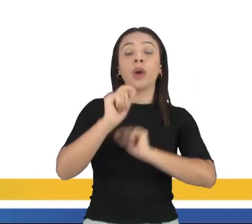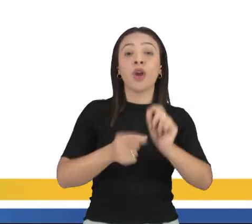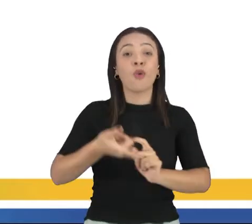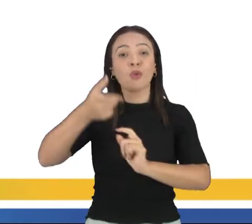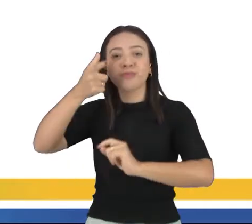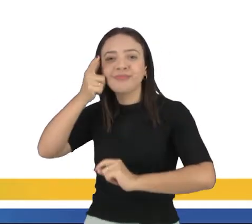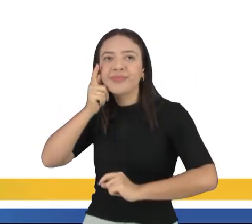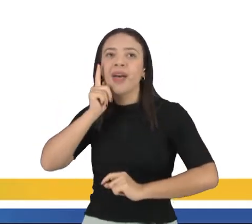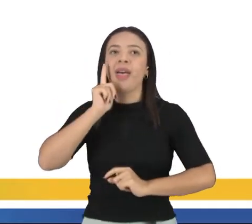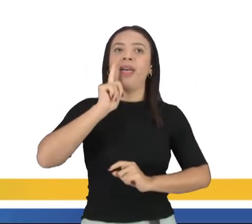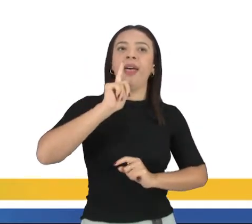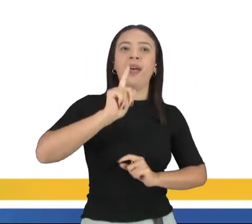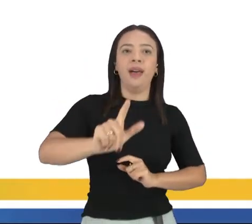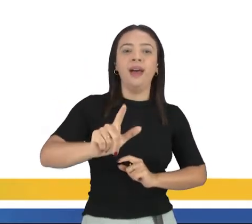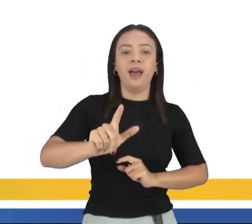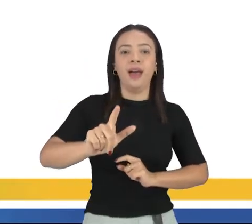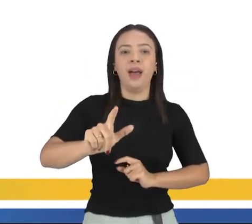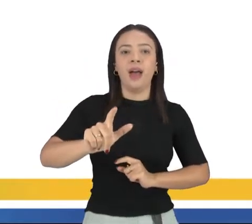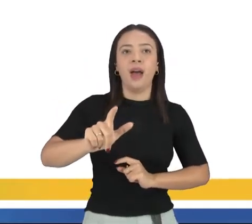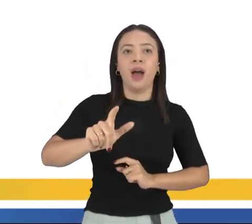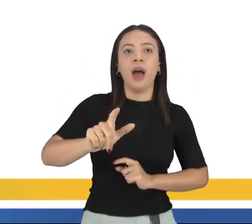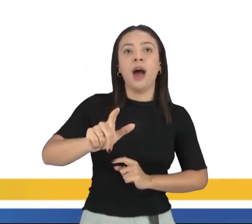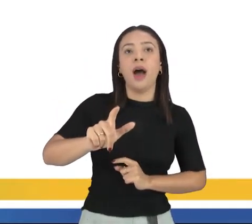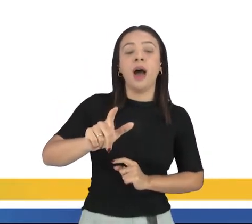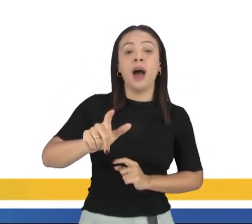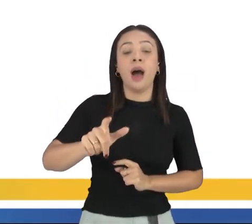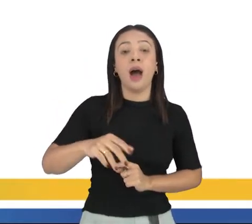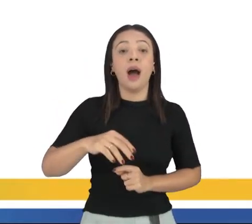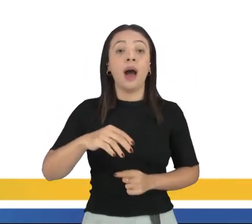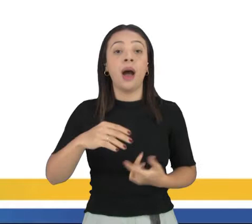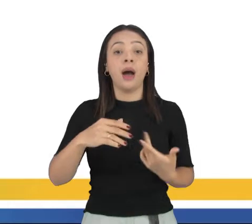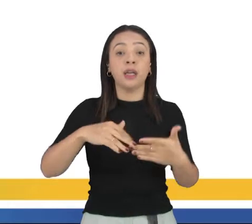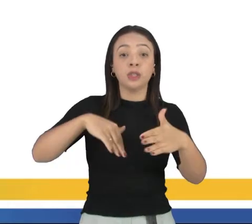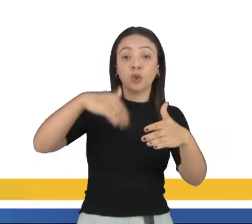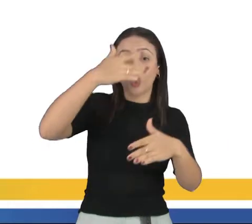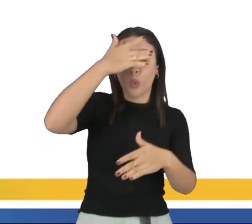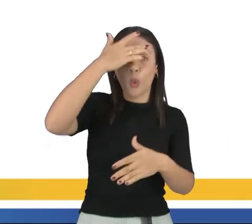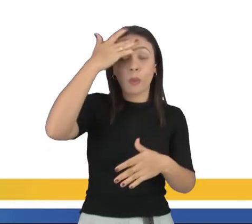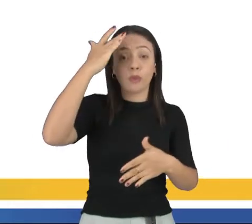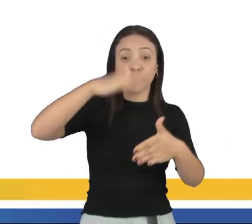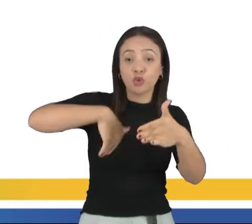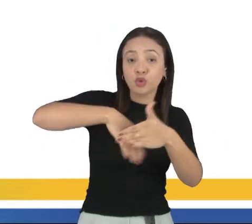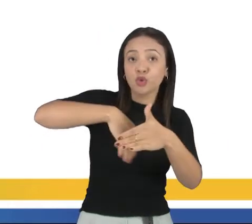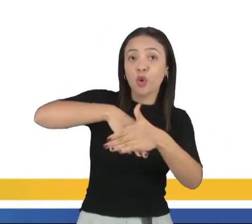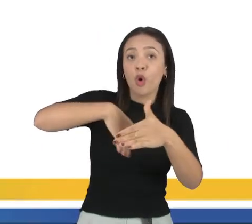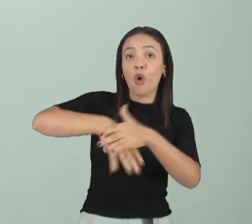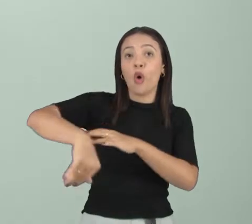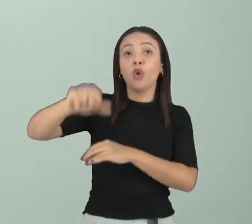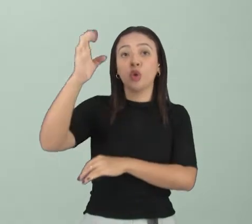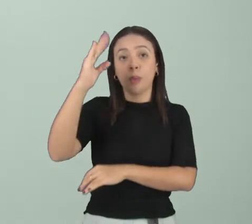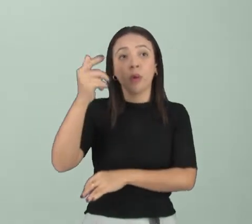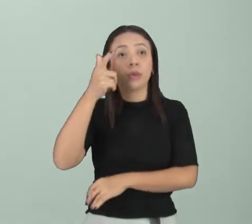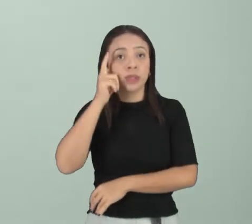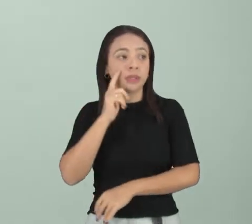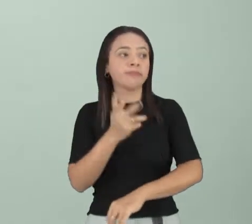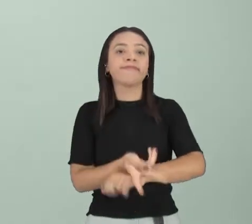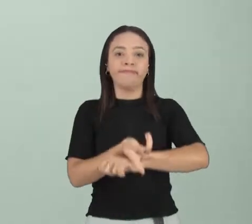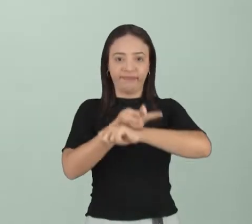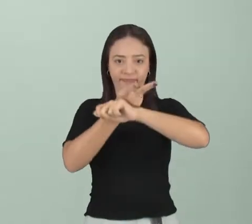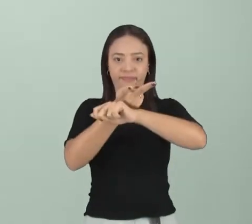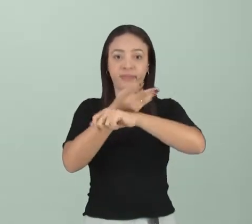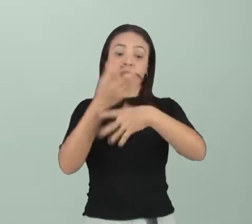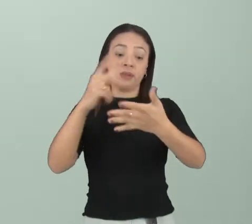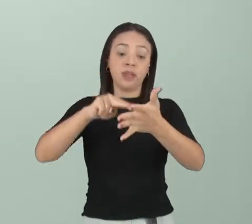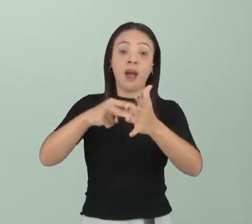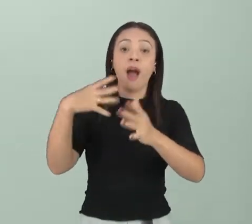conquista né da copa do mundo aí do Brasil Então de 1958 quer ó né aí sincera então na história do Brasil